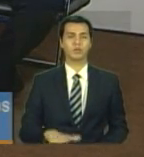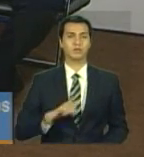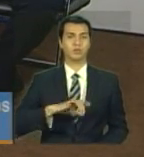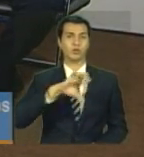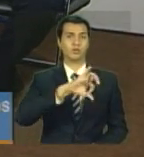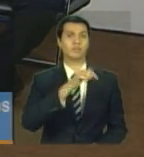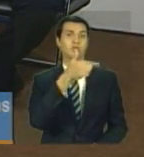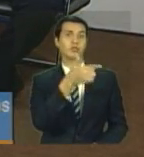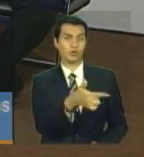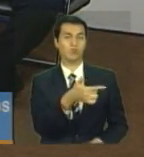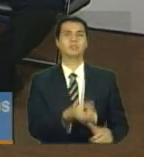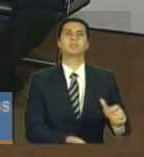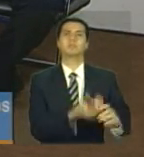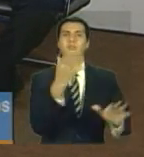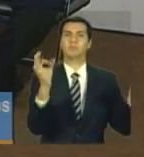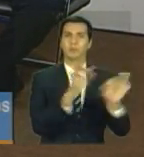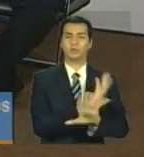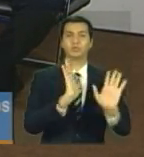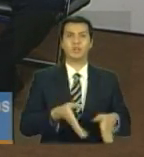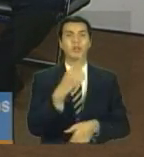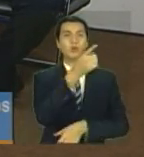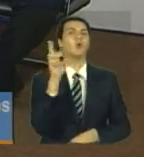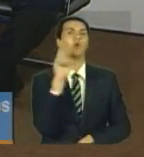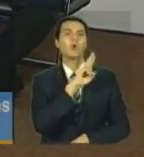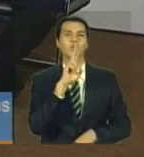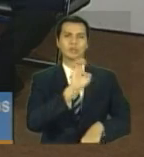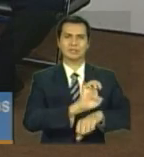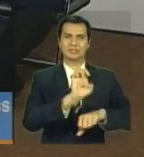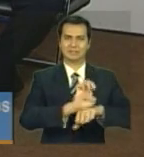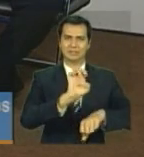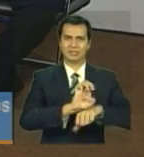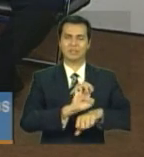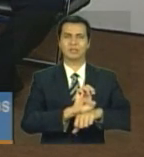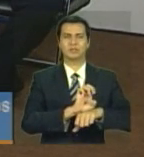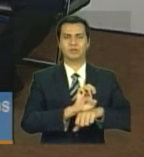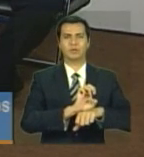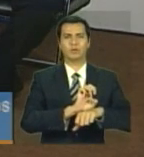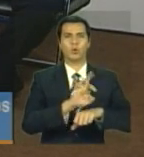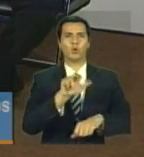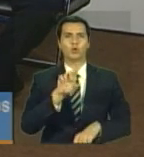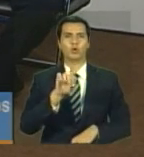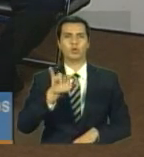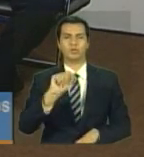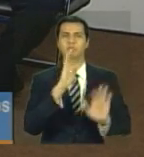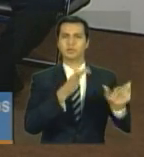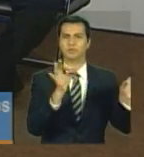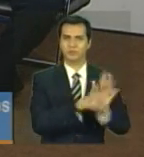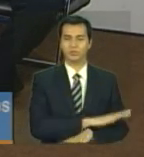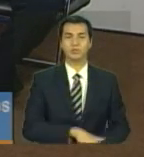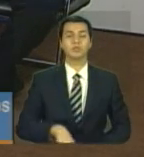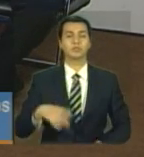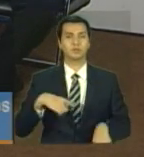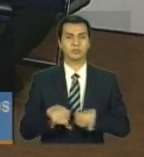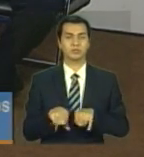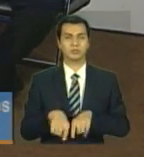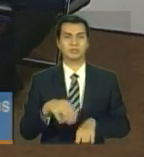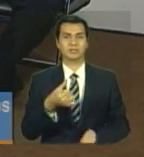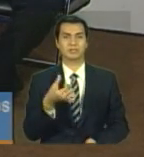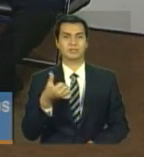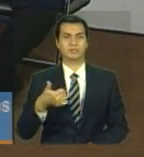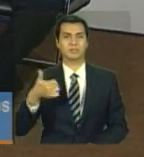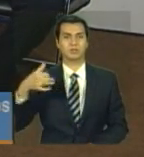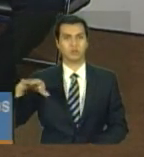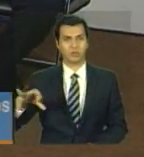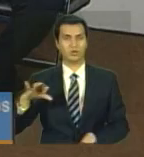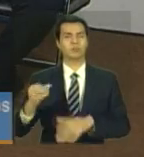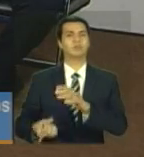semana passada, né, em Rondônia, e cozinha comunitária 619, né? 401 já instalada